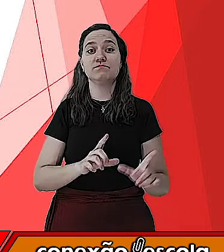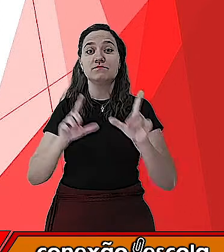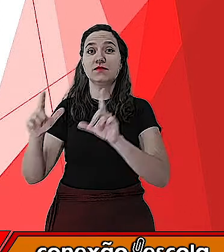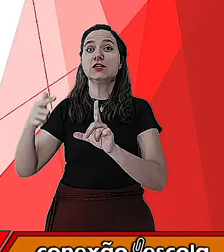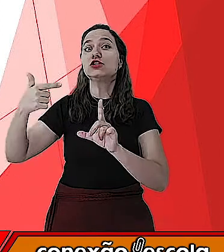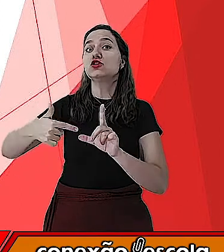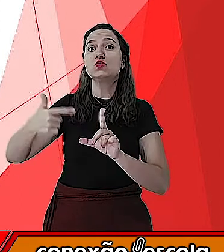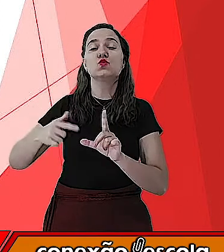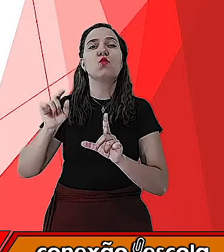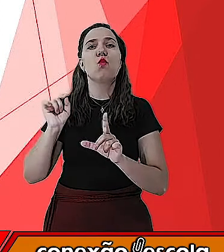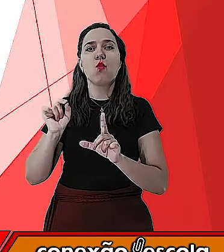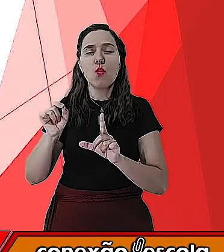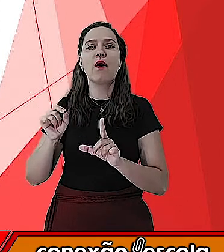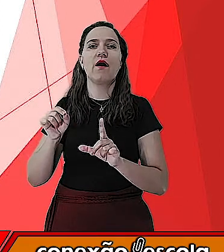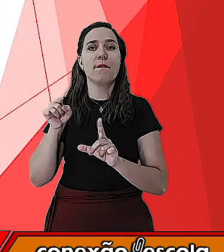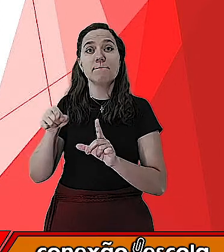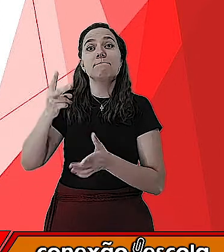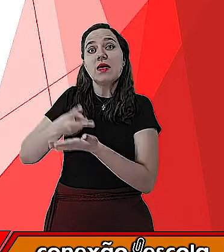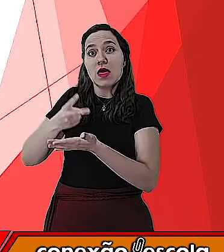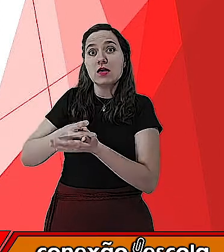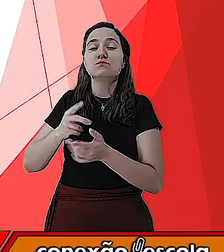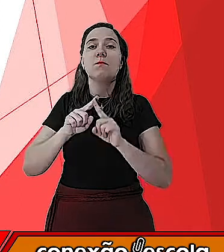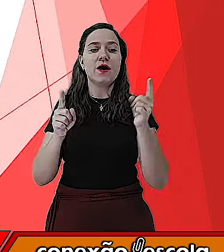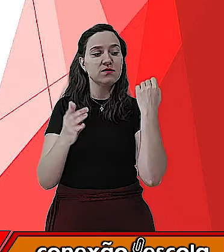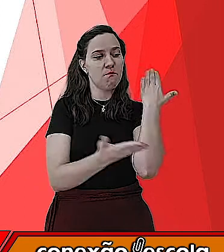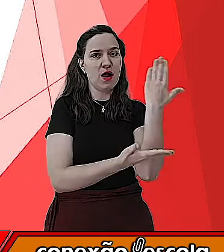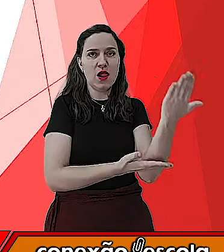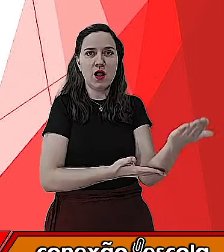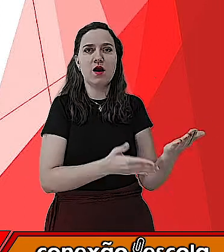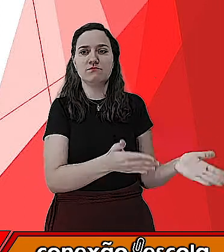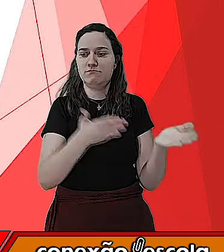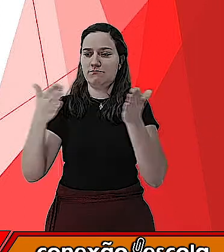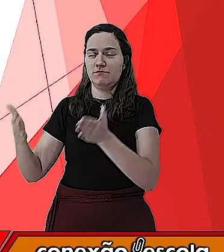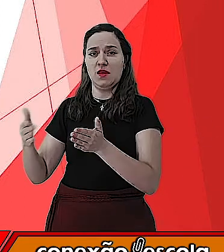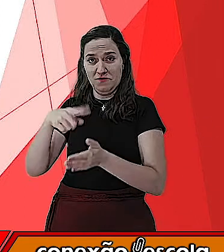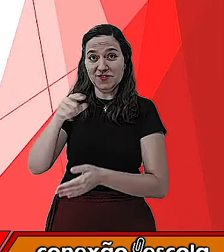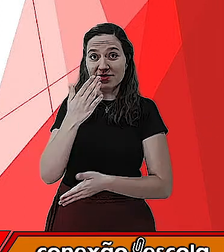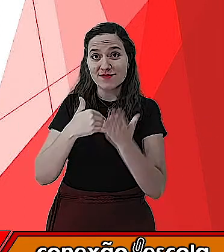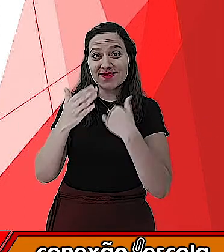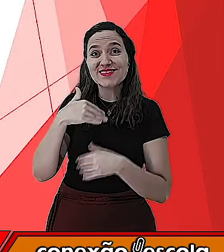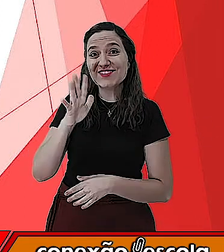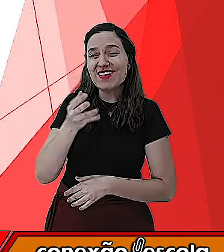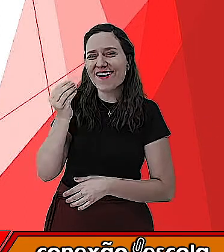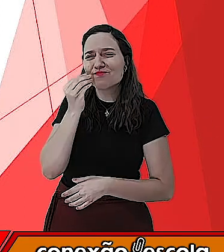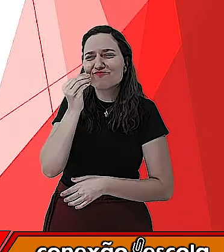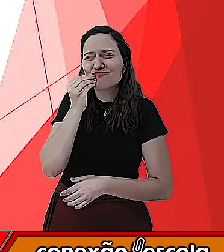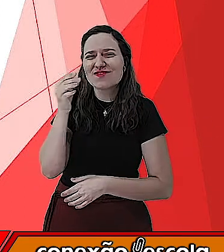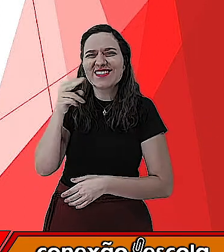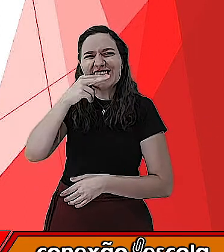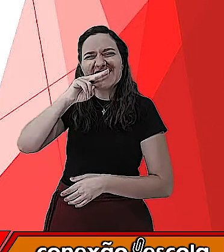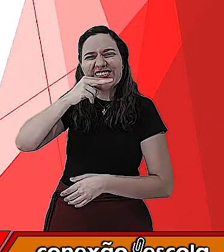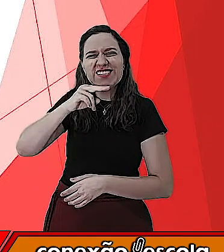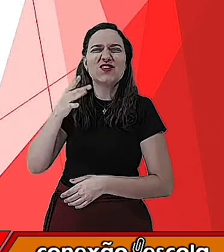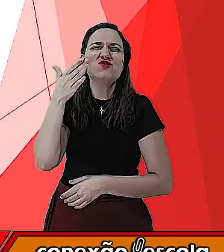2, mostra exatamente a cana-de-açúcar. Quem aí já experimentou? É